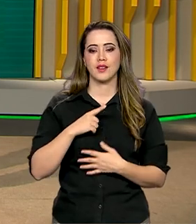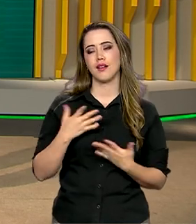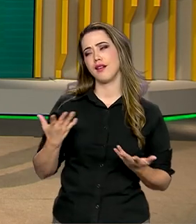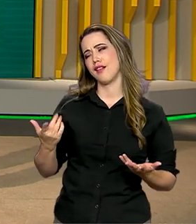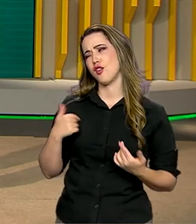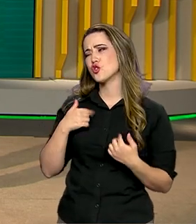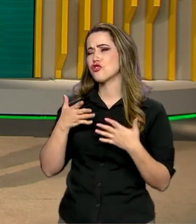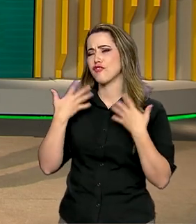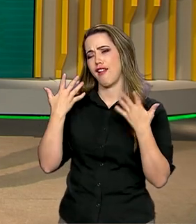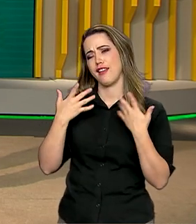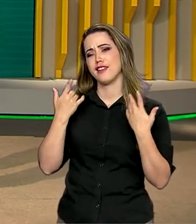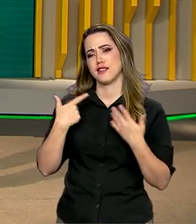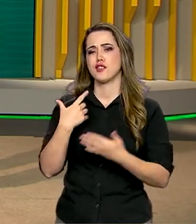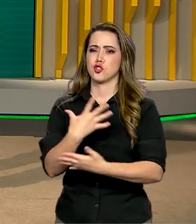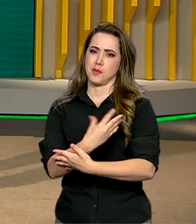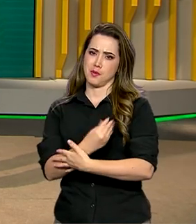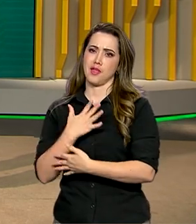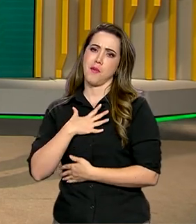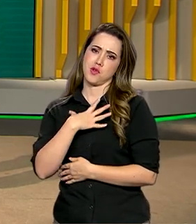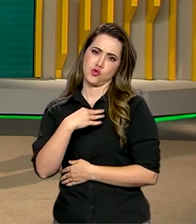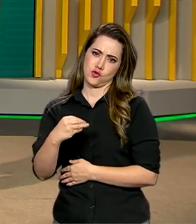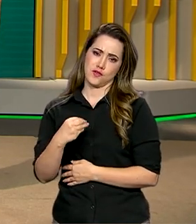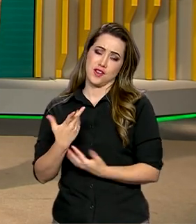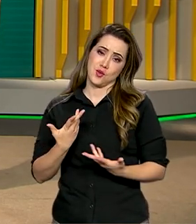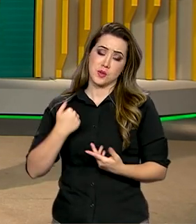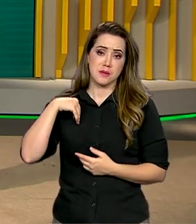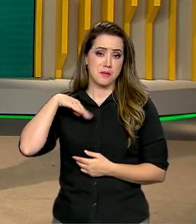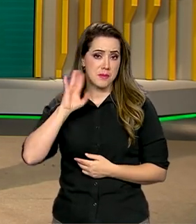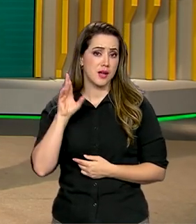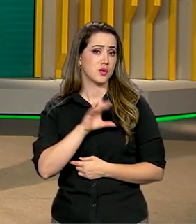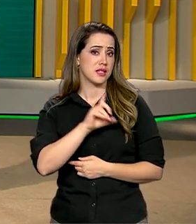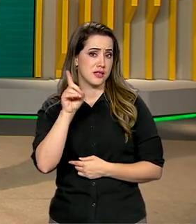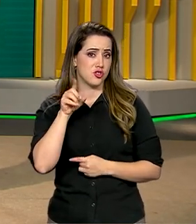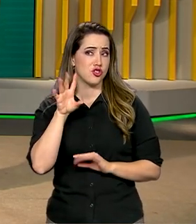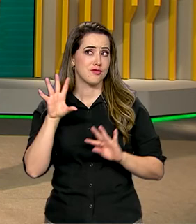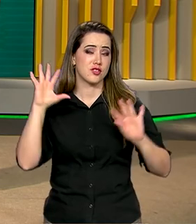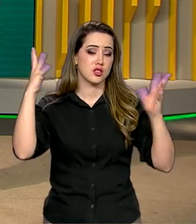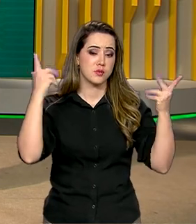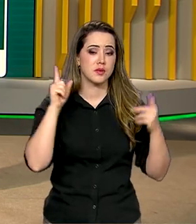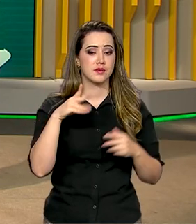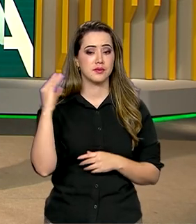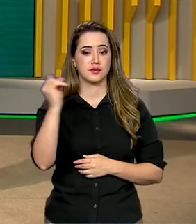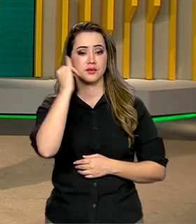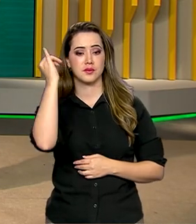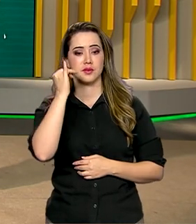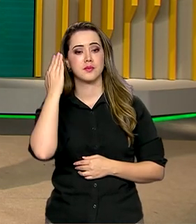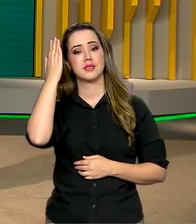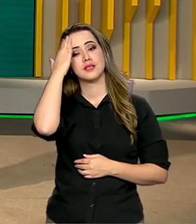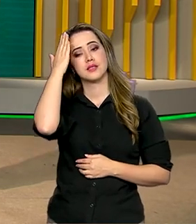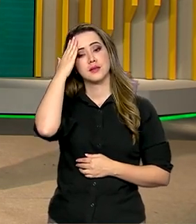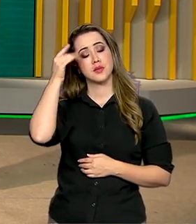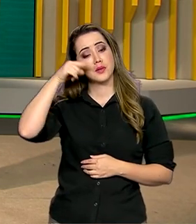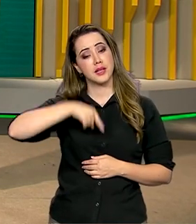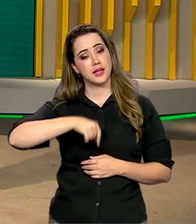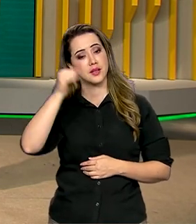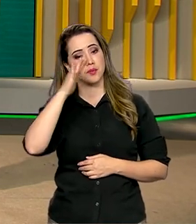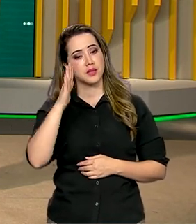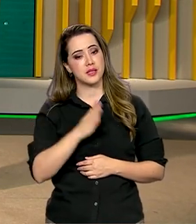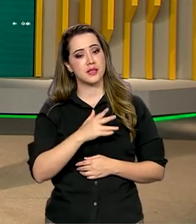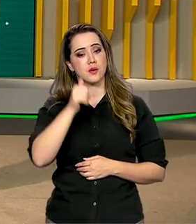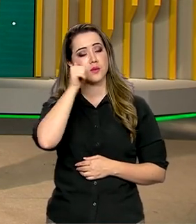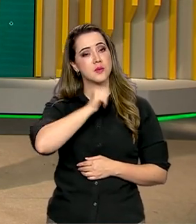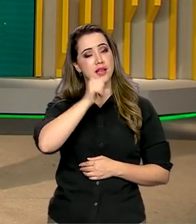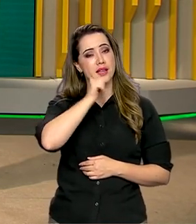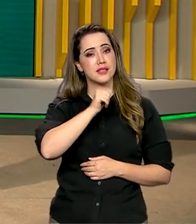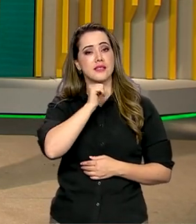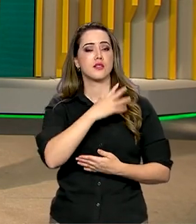de poder amamentar meus filhos e, para além dessas datas comemorativas, é importante a gente saber que aqui no Brasil, as mulheres